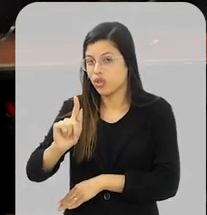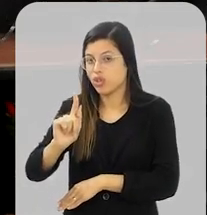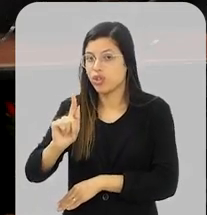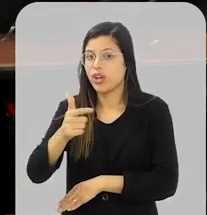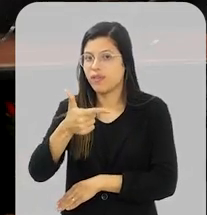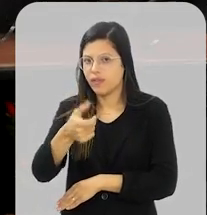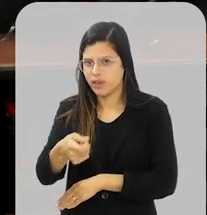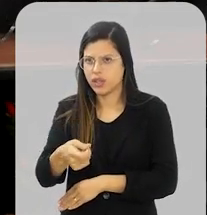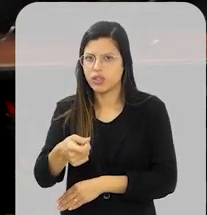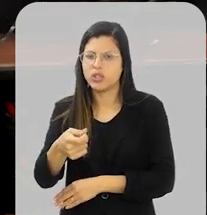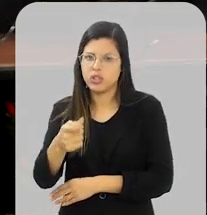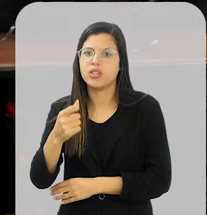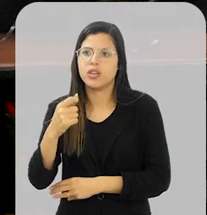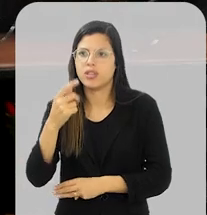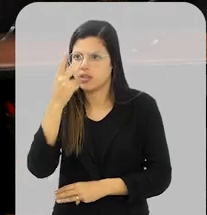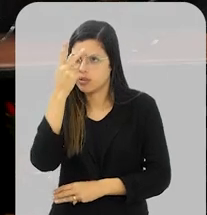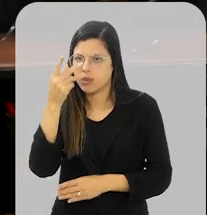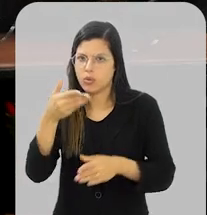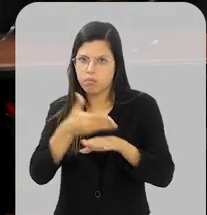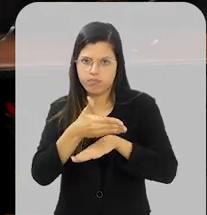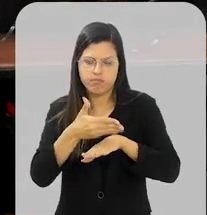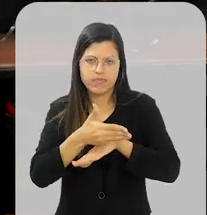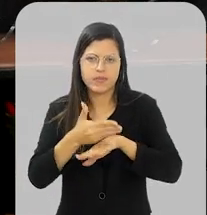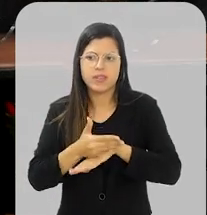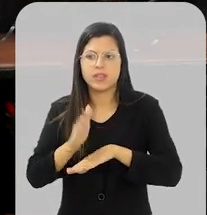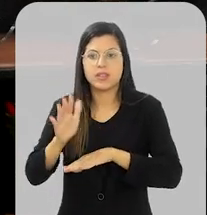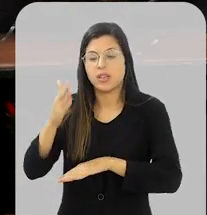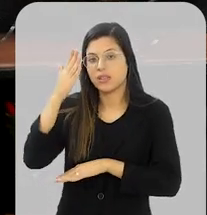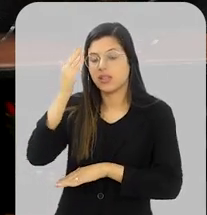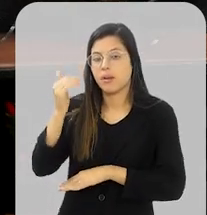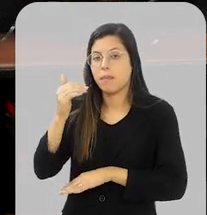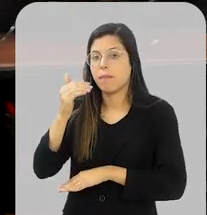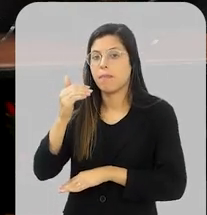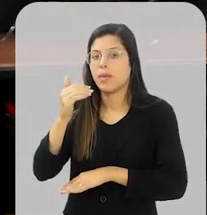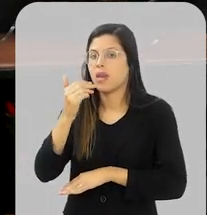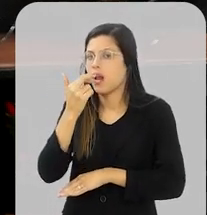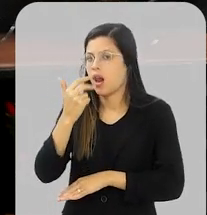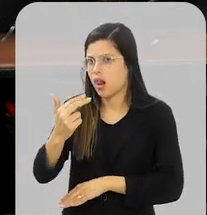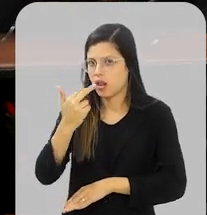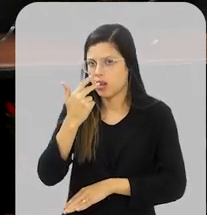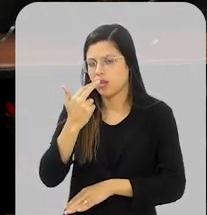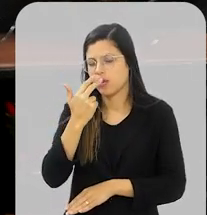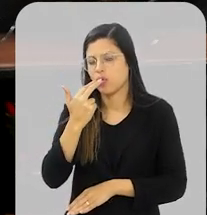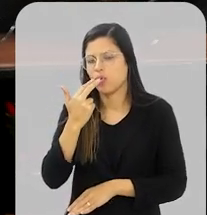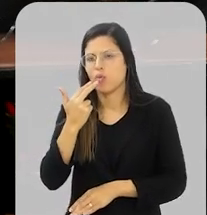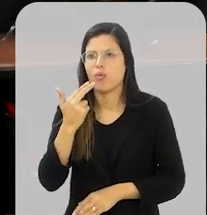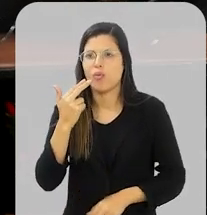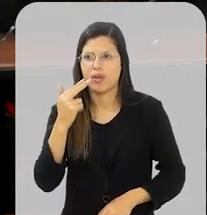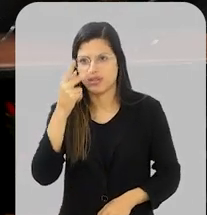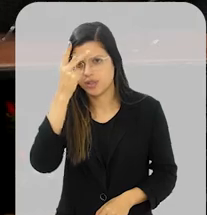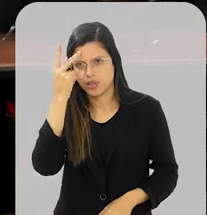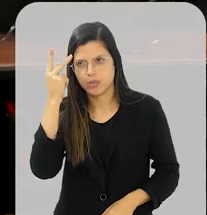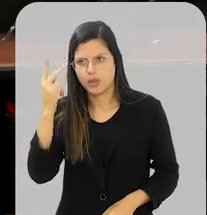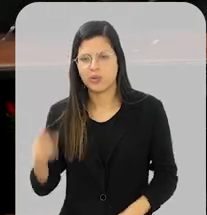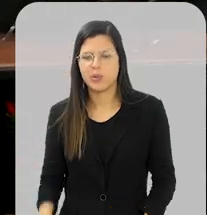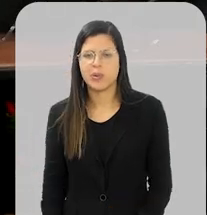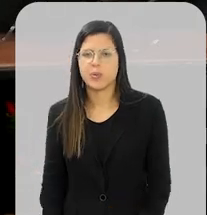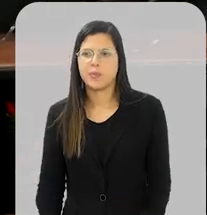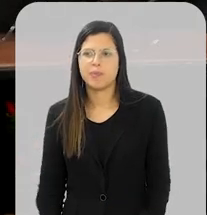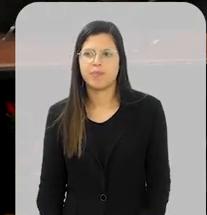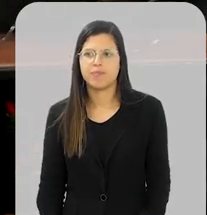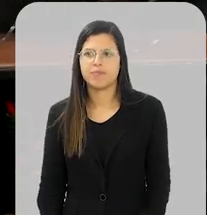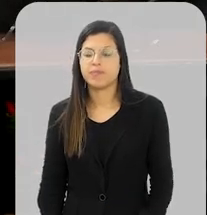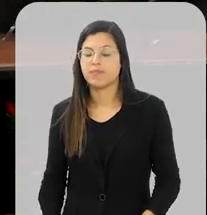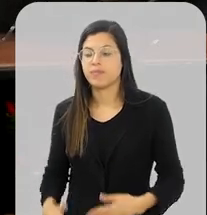Então, nós teremos essas pessoas aqui. Então, você vai saber também já os idiomas que essas pessoas... Tem, sim,